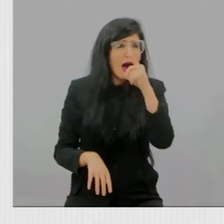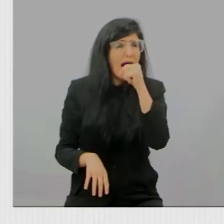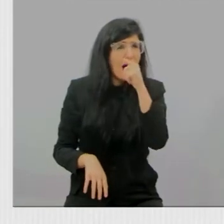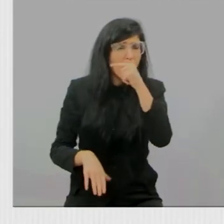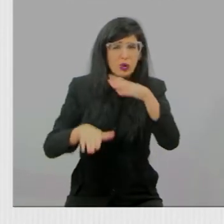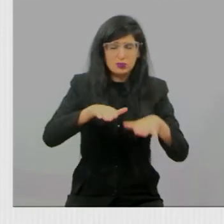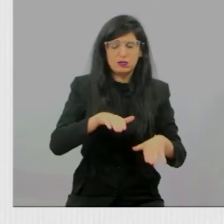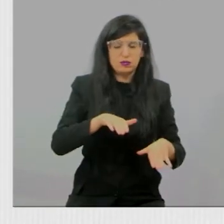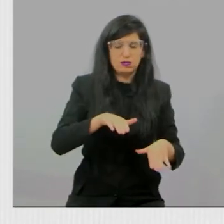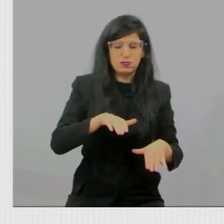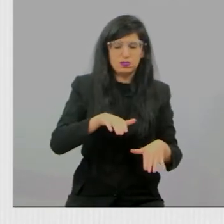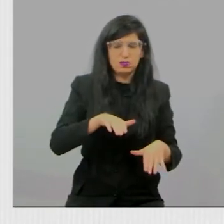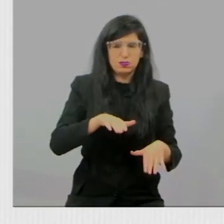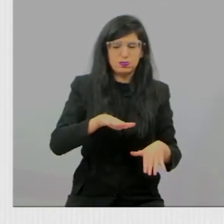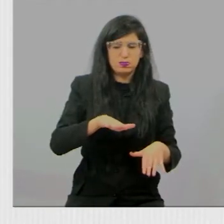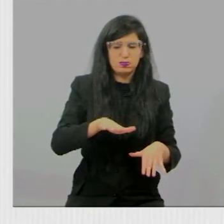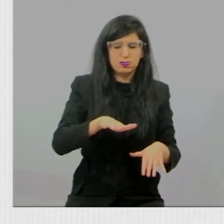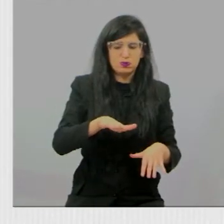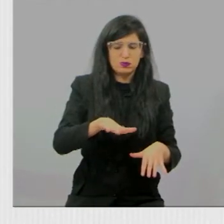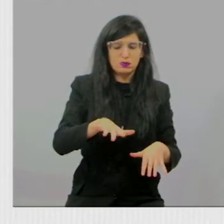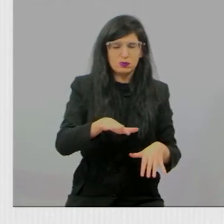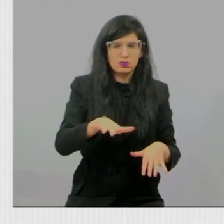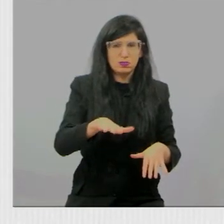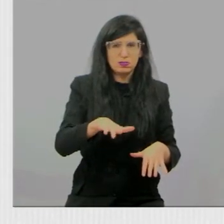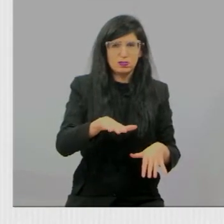aqui eu fiz o pedido de